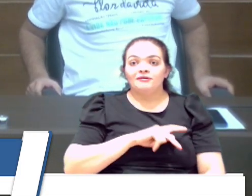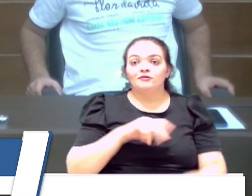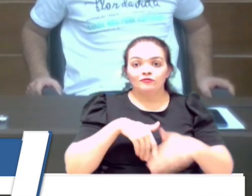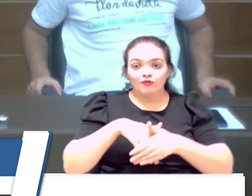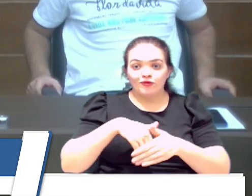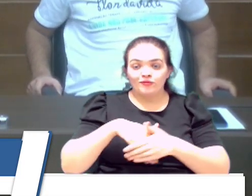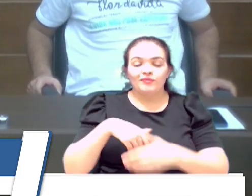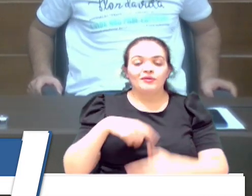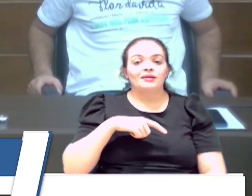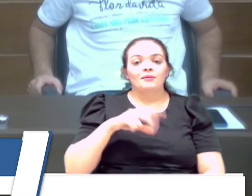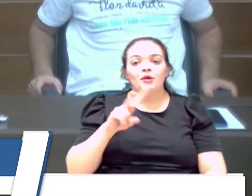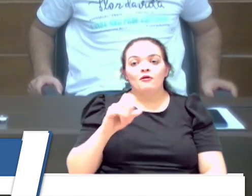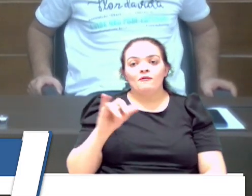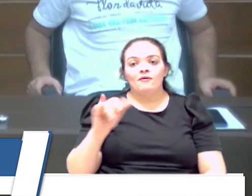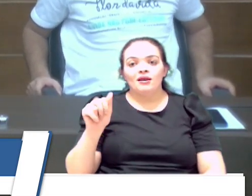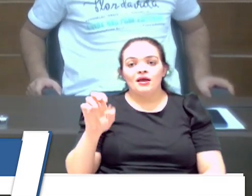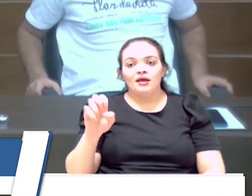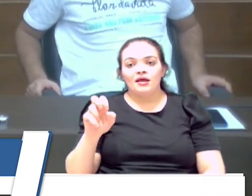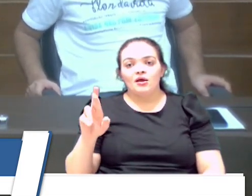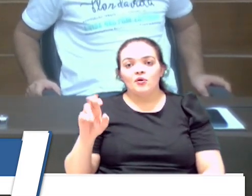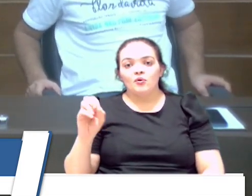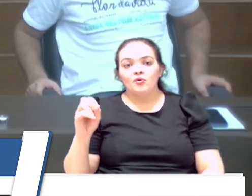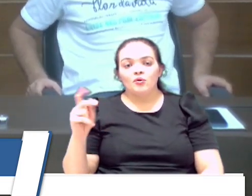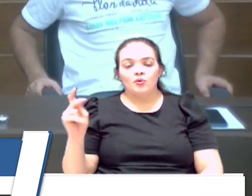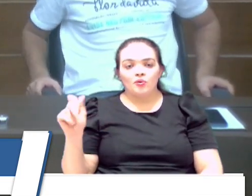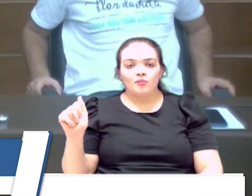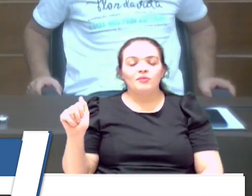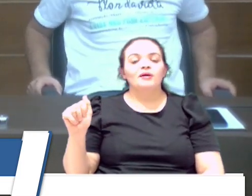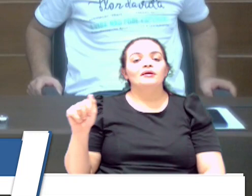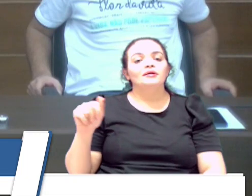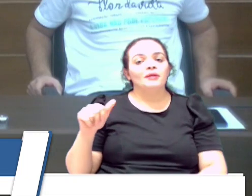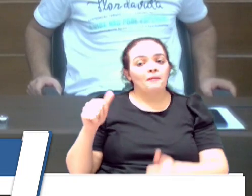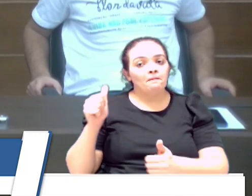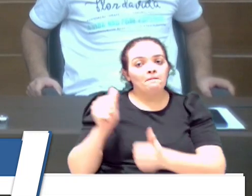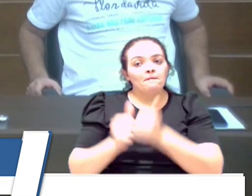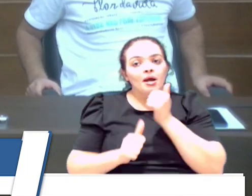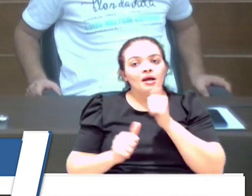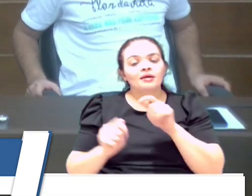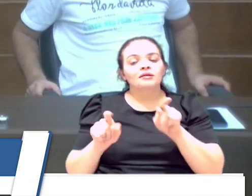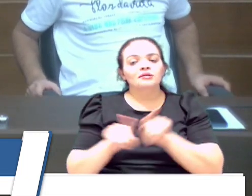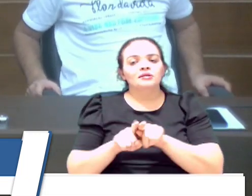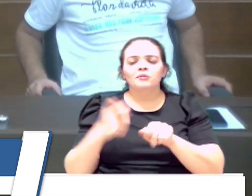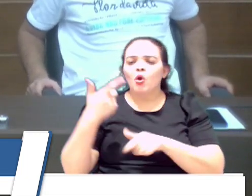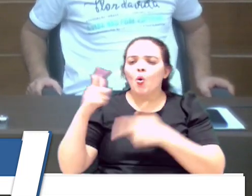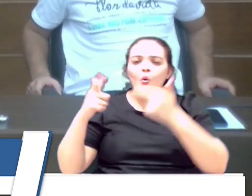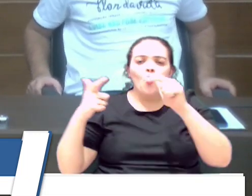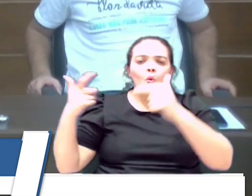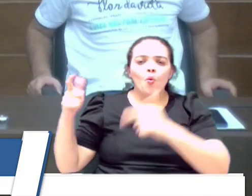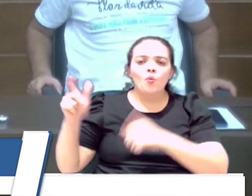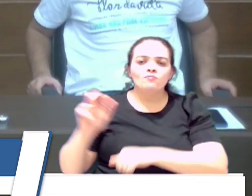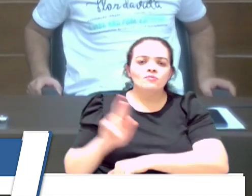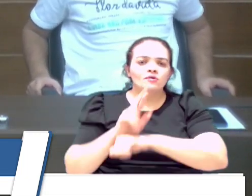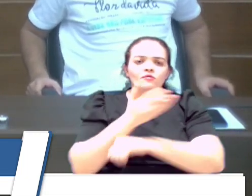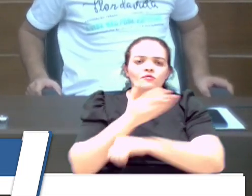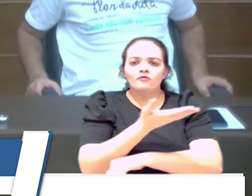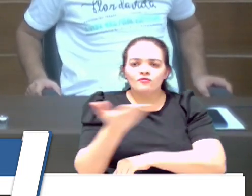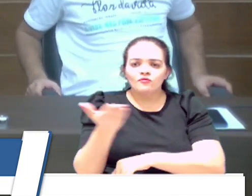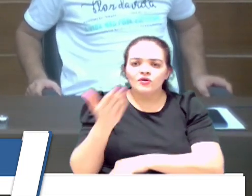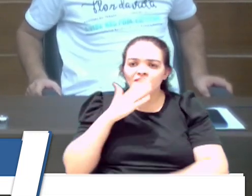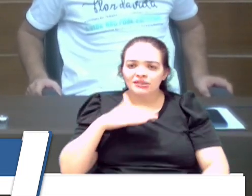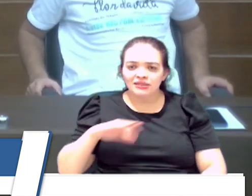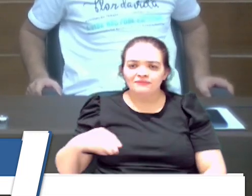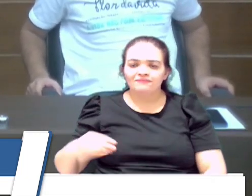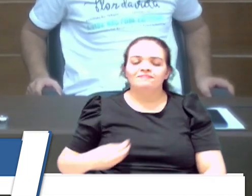da Vila Europa que está no Atlético Paranaense, como tantos outros. Que vocês, crianças que estão